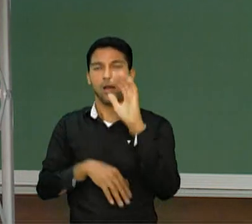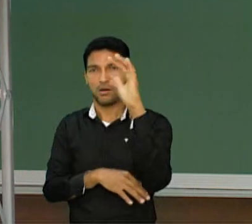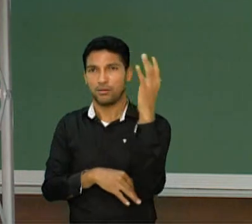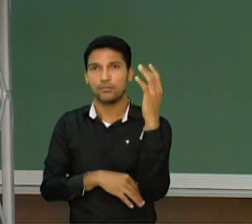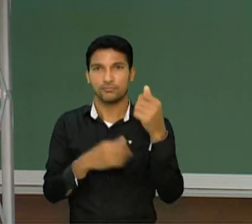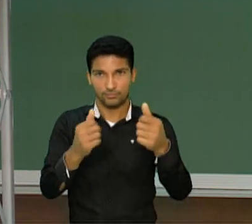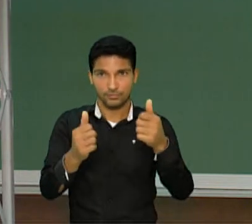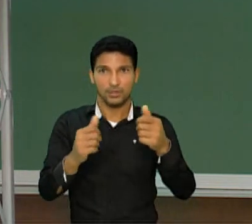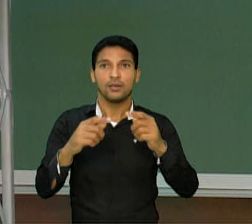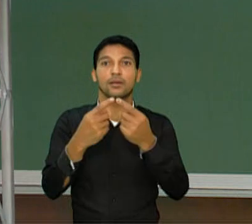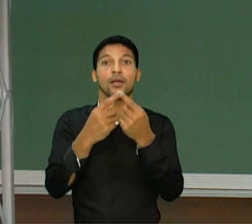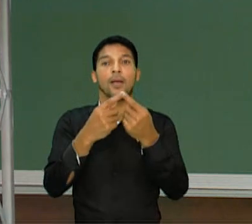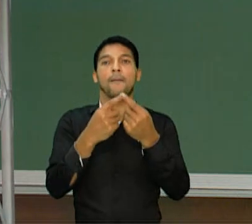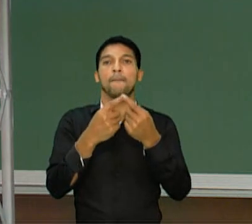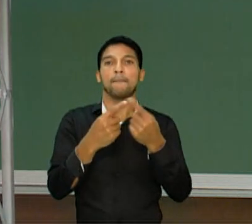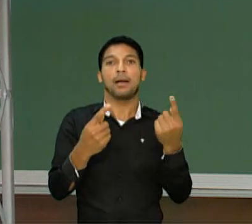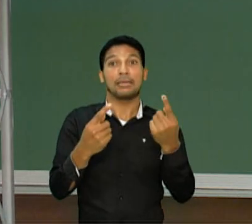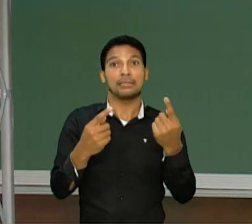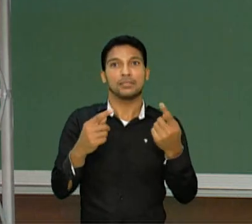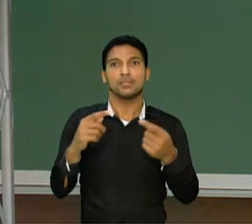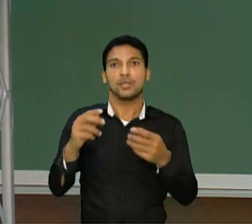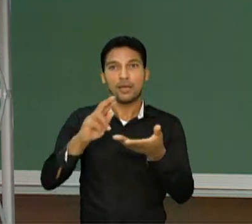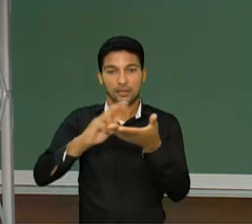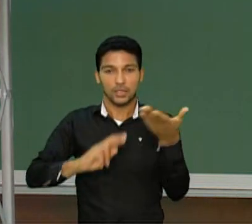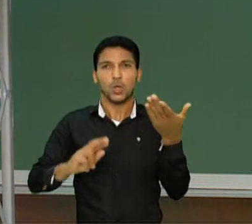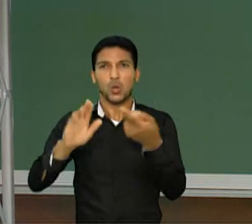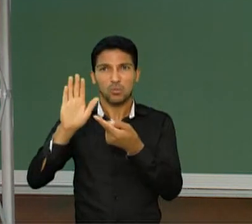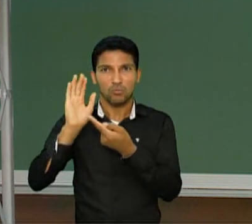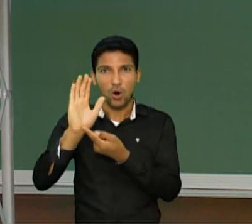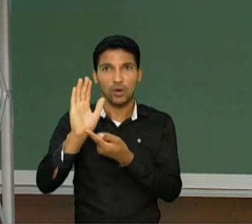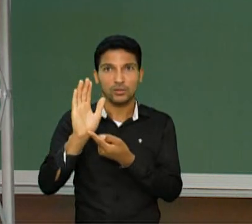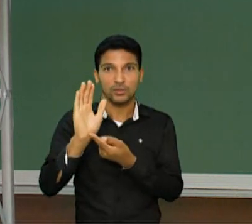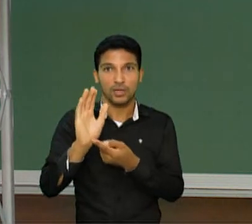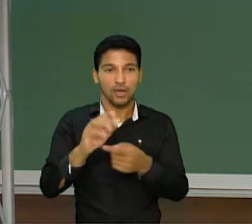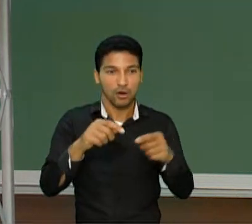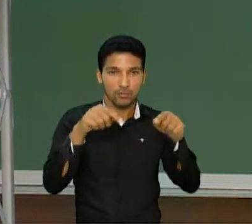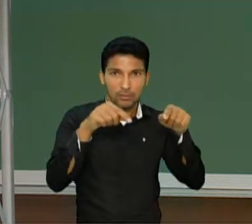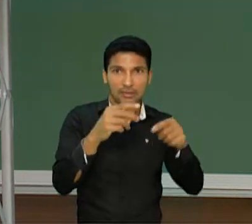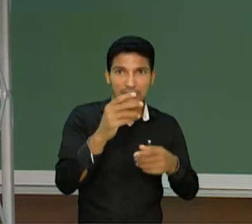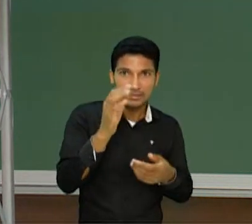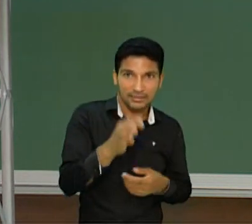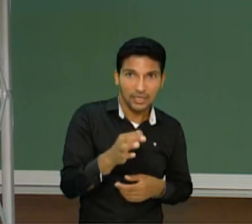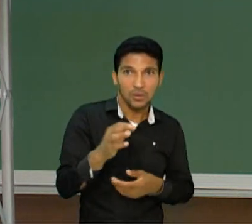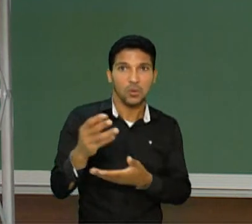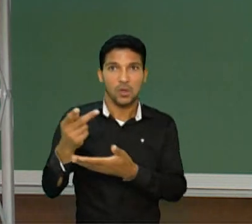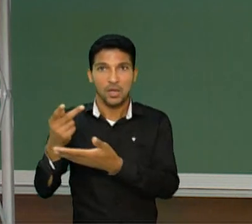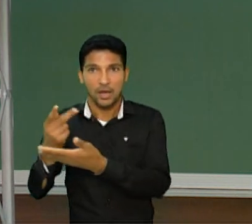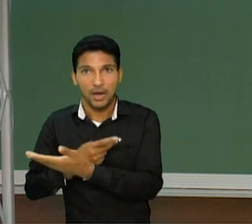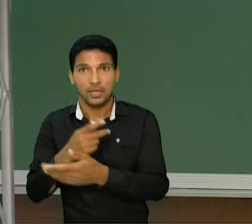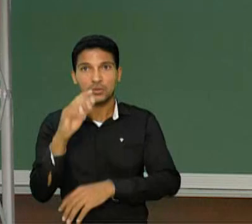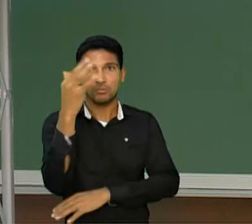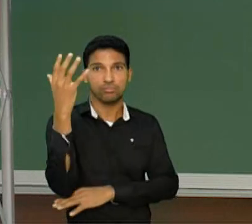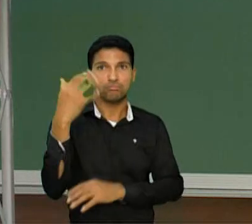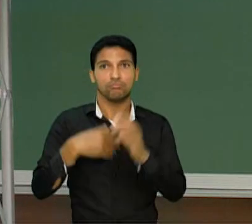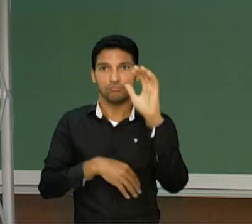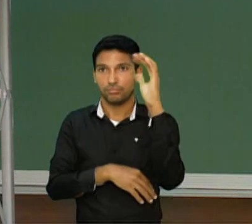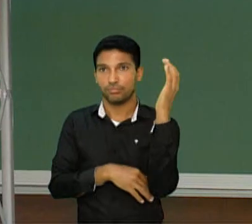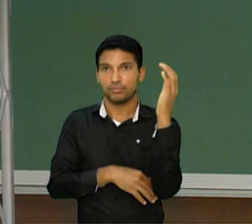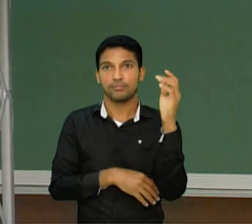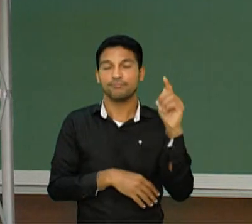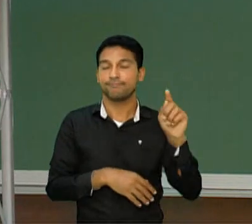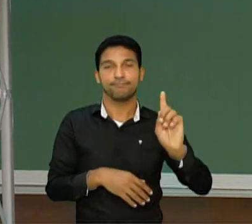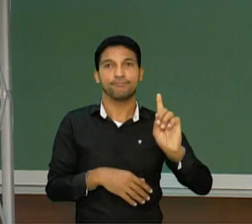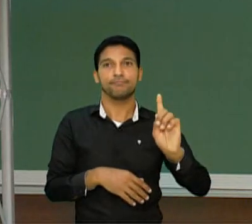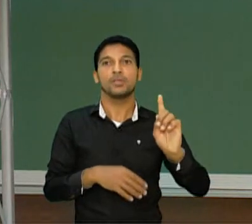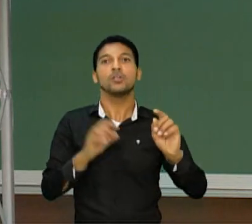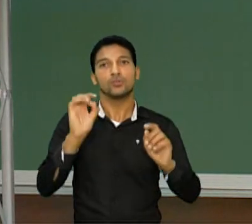projeções considerando acertos ou não. Eles fazem uma análise, não faz uma projeção assertiva para a comunidade científica. Por isso,